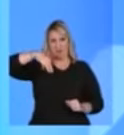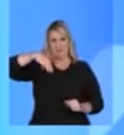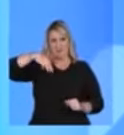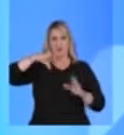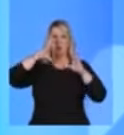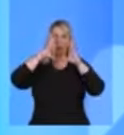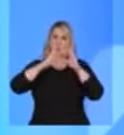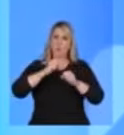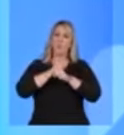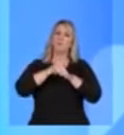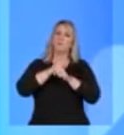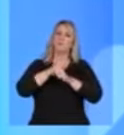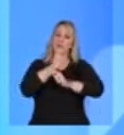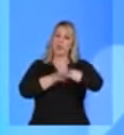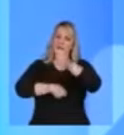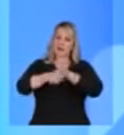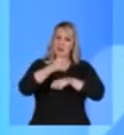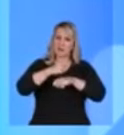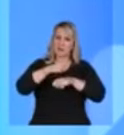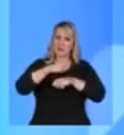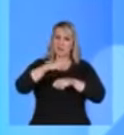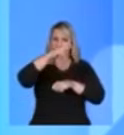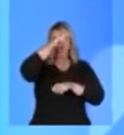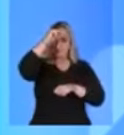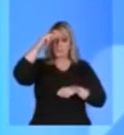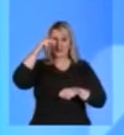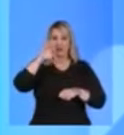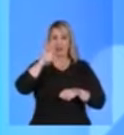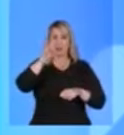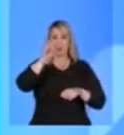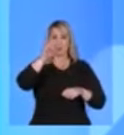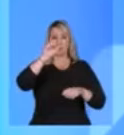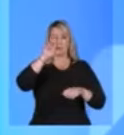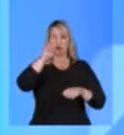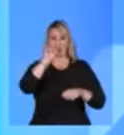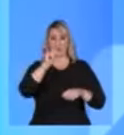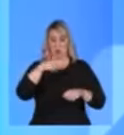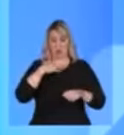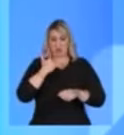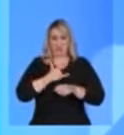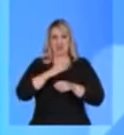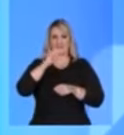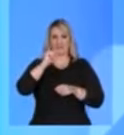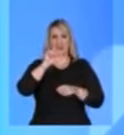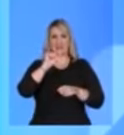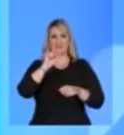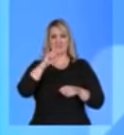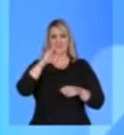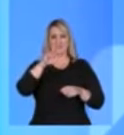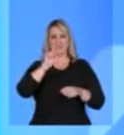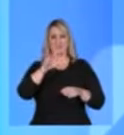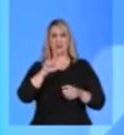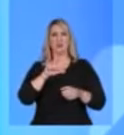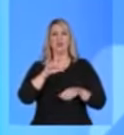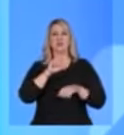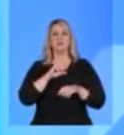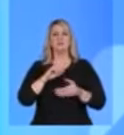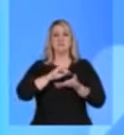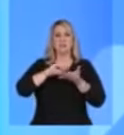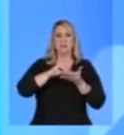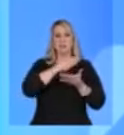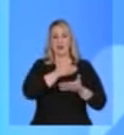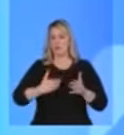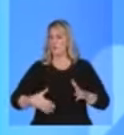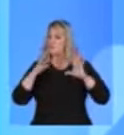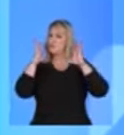todos os anos a administração do prefeito Eduardo pais que eu tive a honra de ser o seu chefe da casa civil e seu secretário de governo foram todas elas